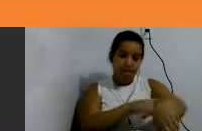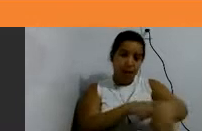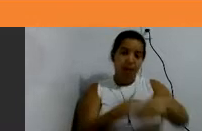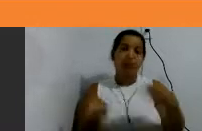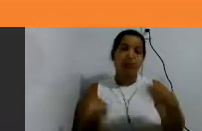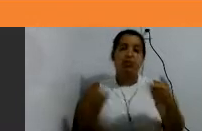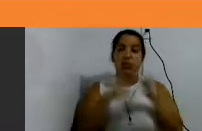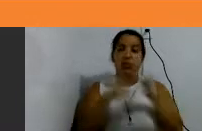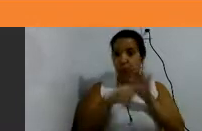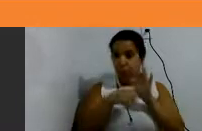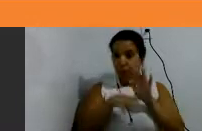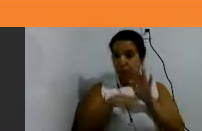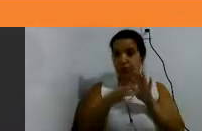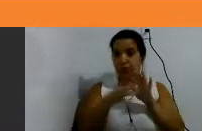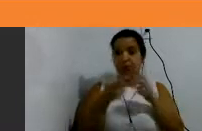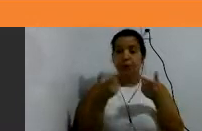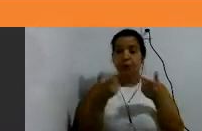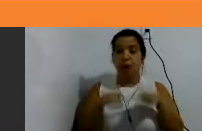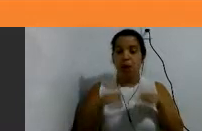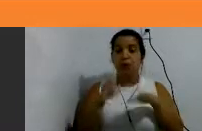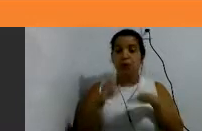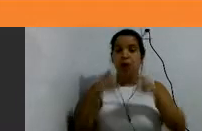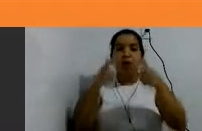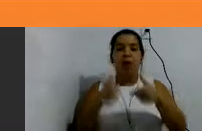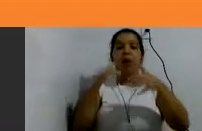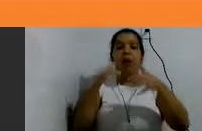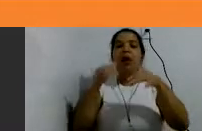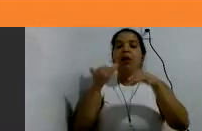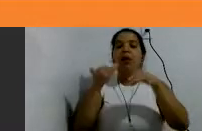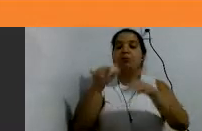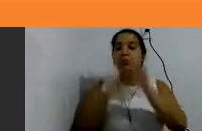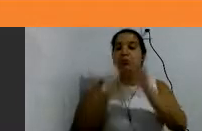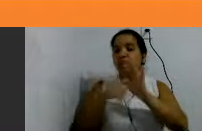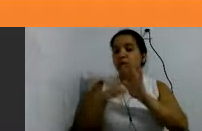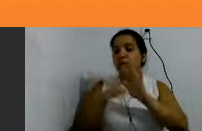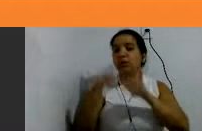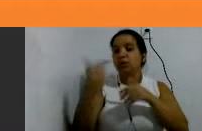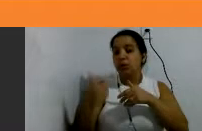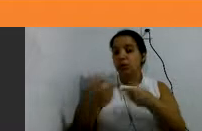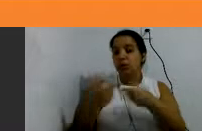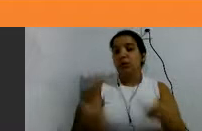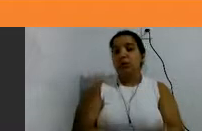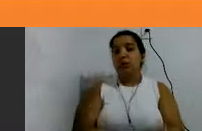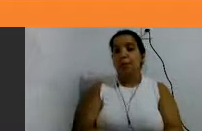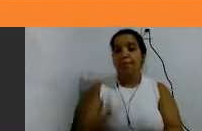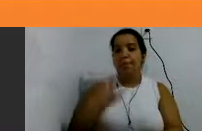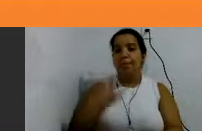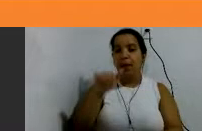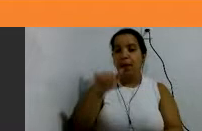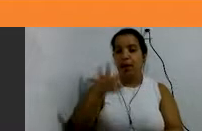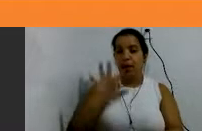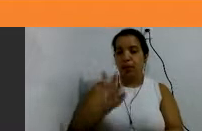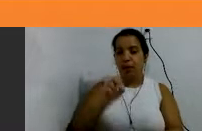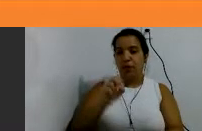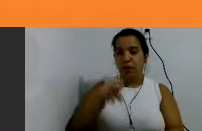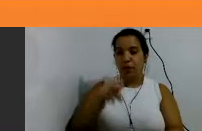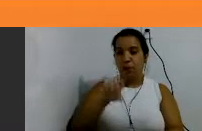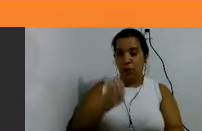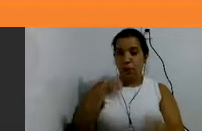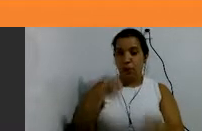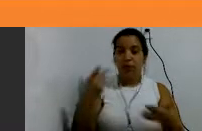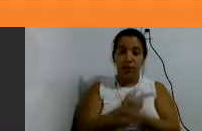imune. Onde é o berço do sistema imune? Secundário, linfonodo. Então, a gente teve fagocitose